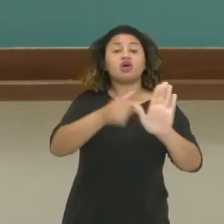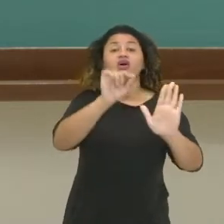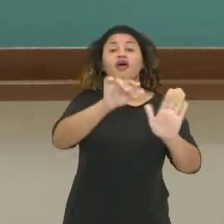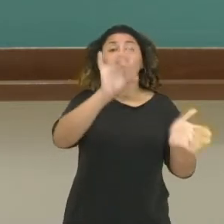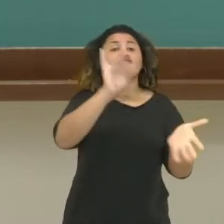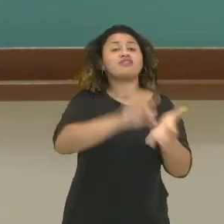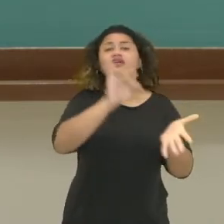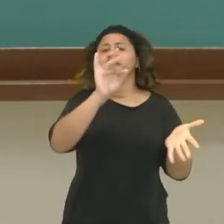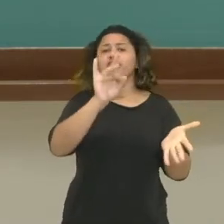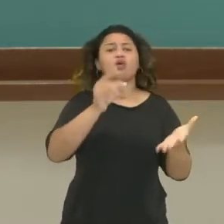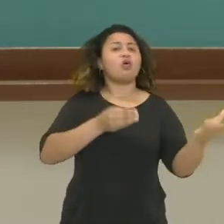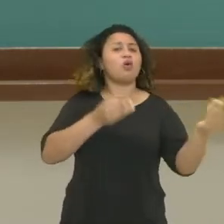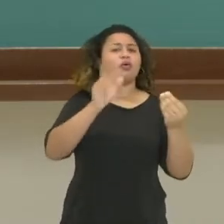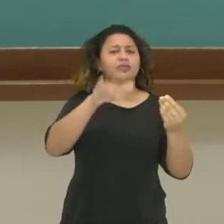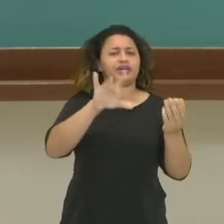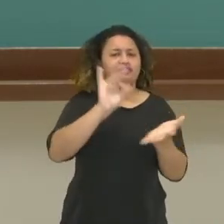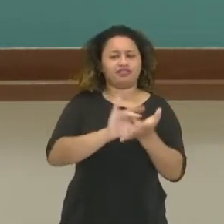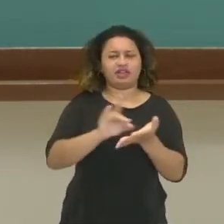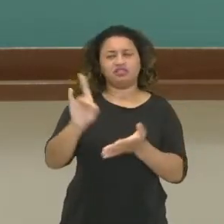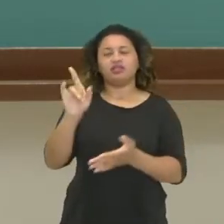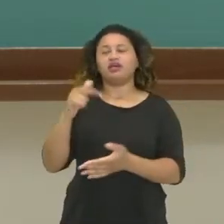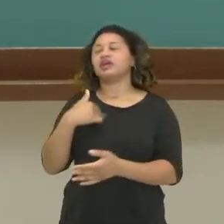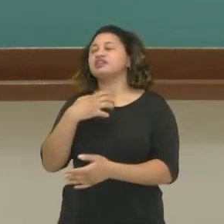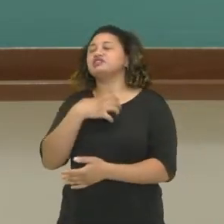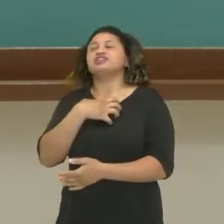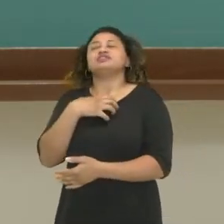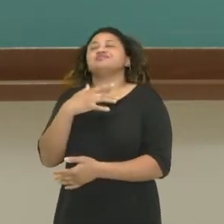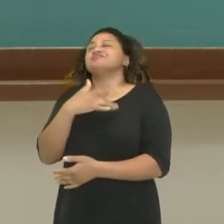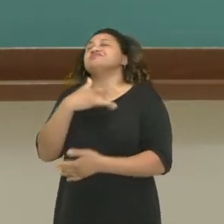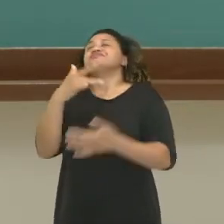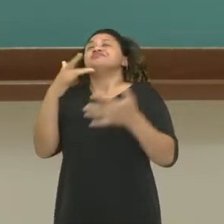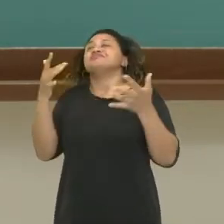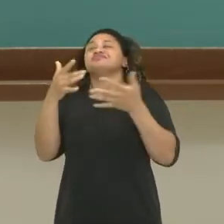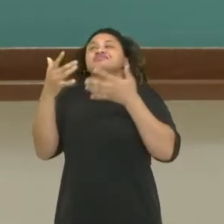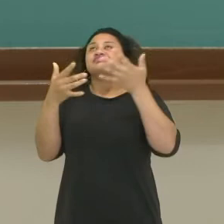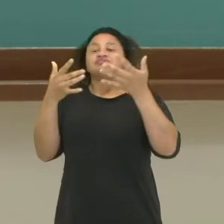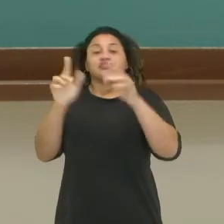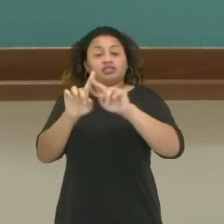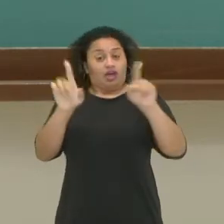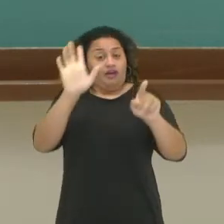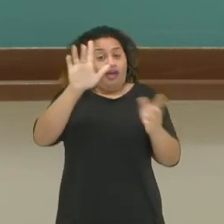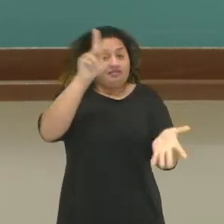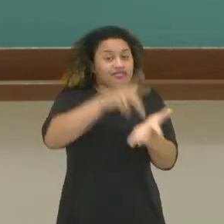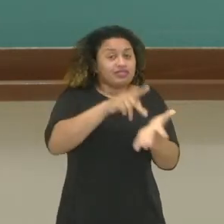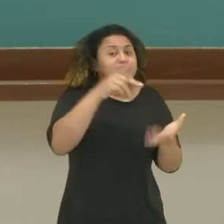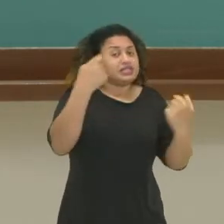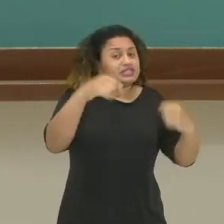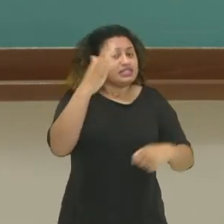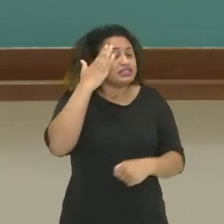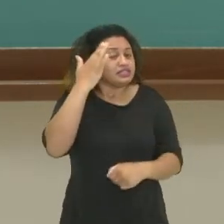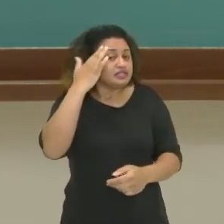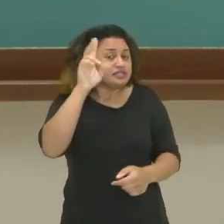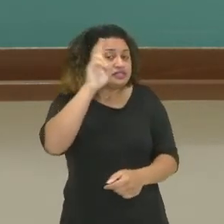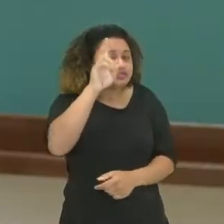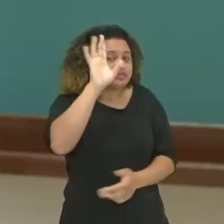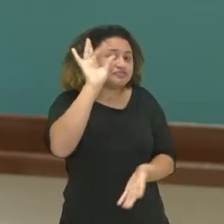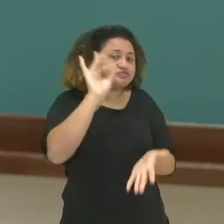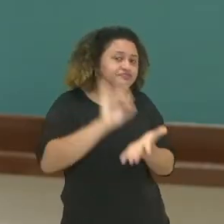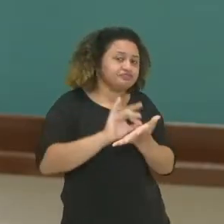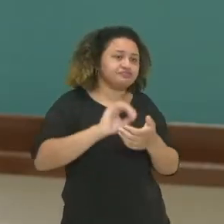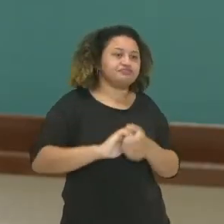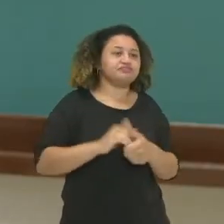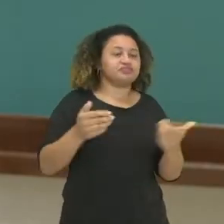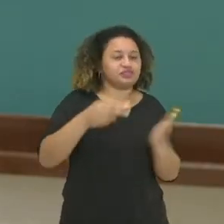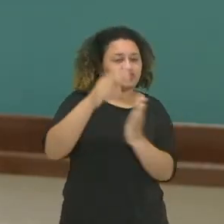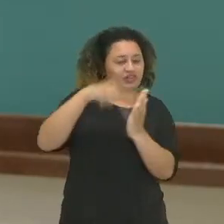exatamente como ela acontece. Não tem como se dourar a pílula, tem que se saber a história. Para isso, vamos ler